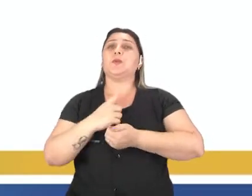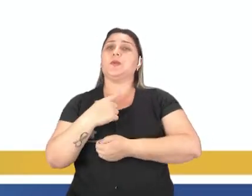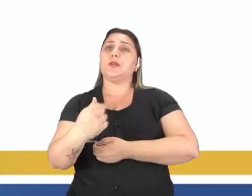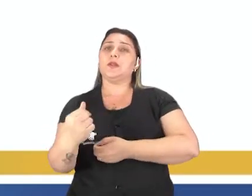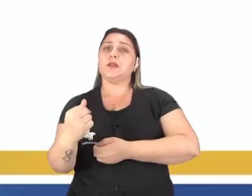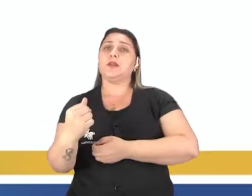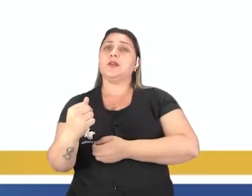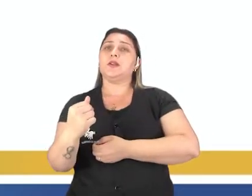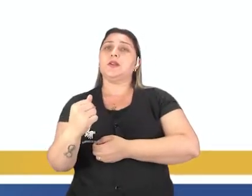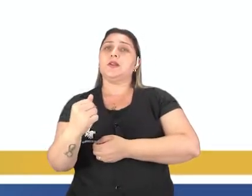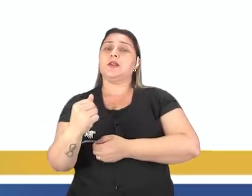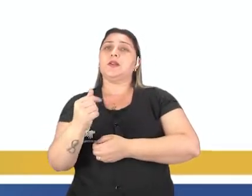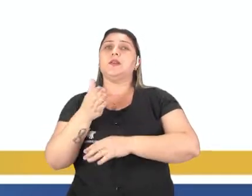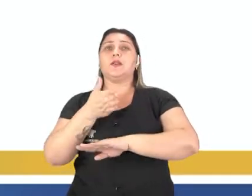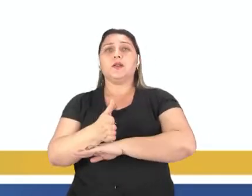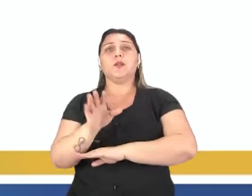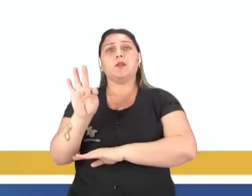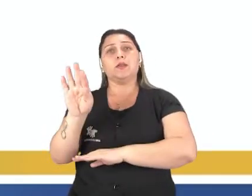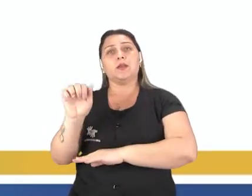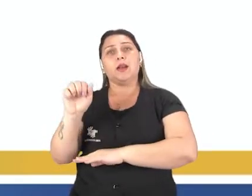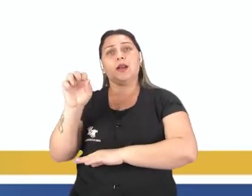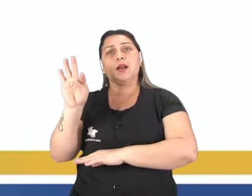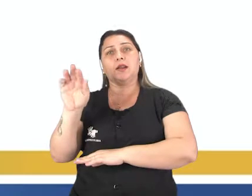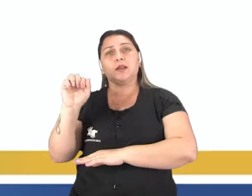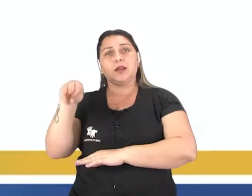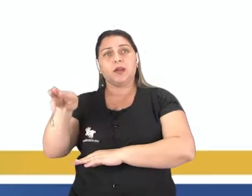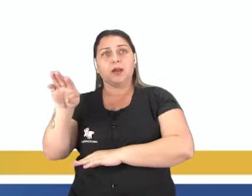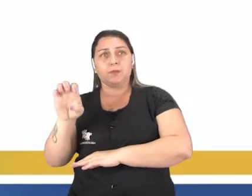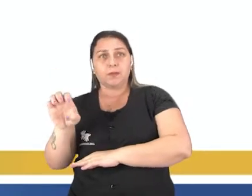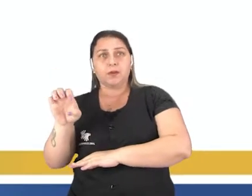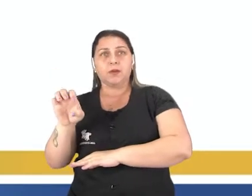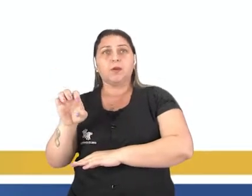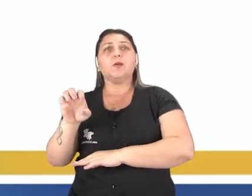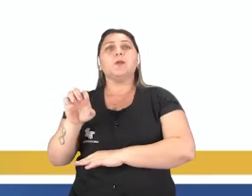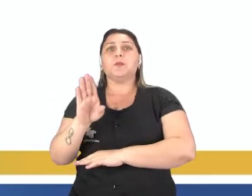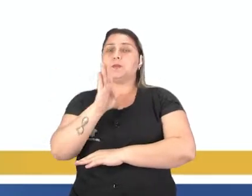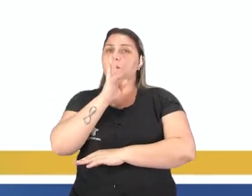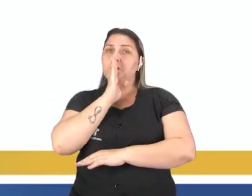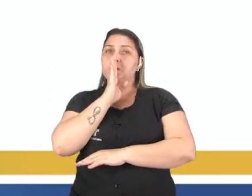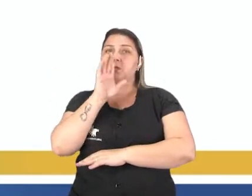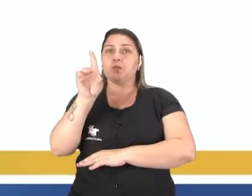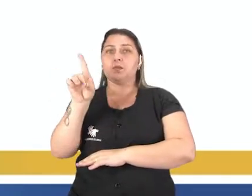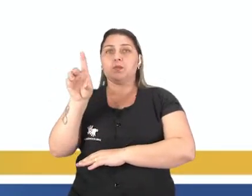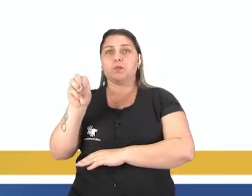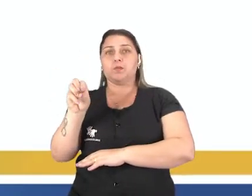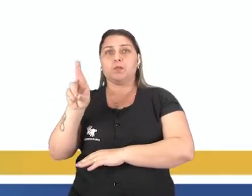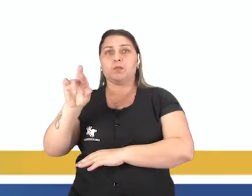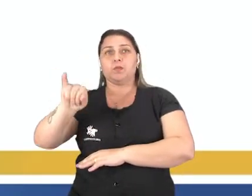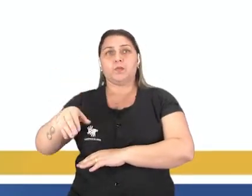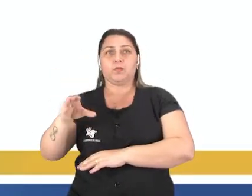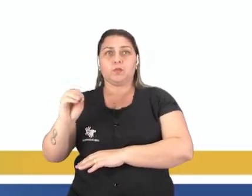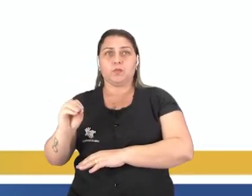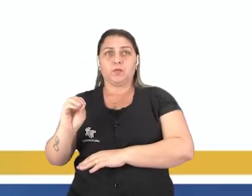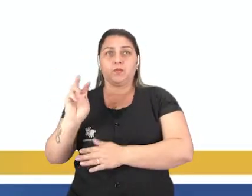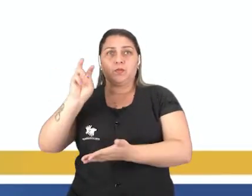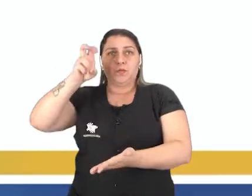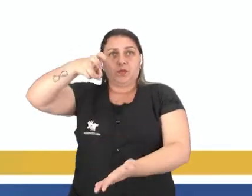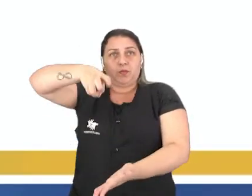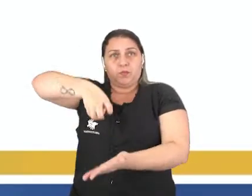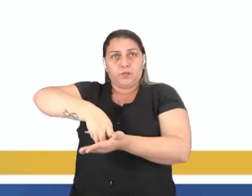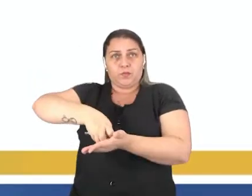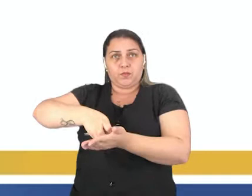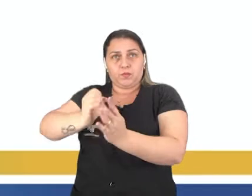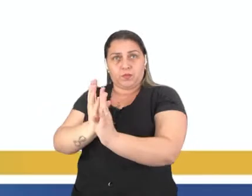sair do dojo, que seria o tatame, né, quando a gente entra e sai, manter silêncio no dojo, ajoelhar-se